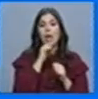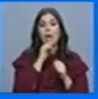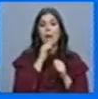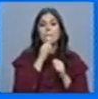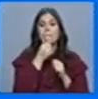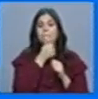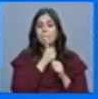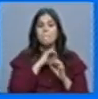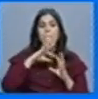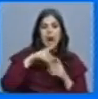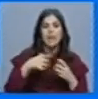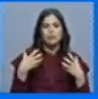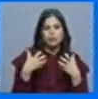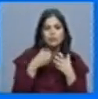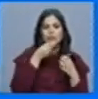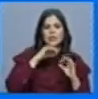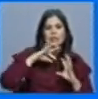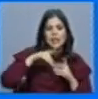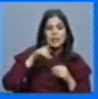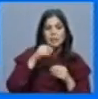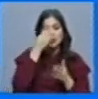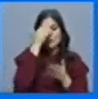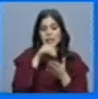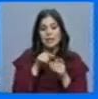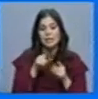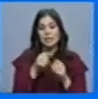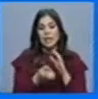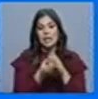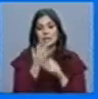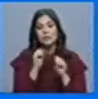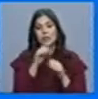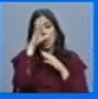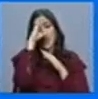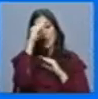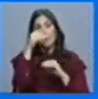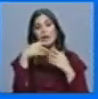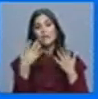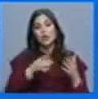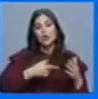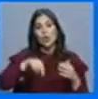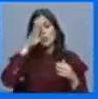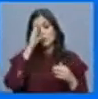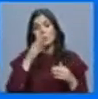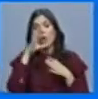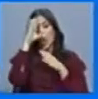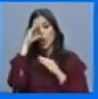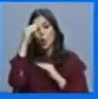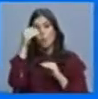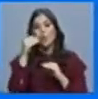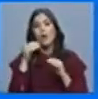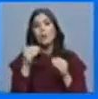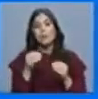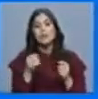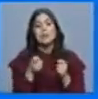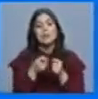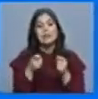primórdios do Sistema Solar, e que o resultado desse choque terá sido a formação da nossa própria Lua. Então nós sabemos que a Lua esteve muito mais